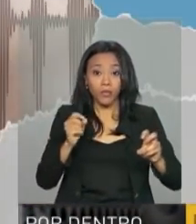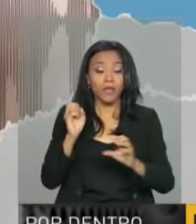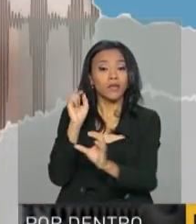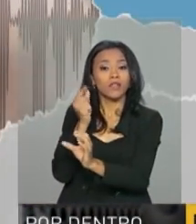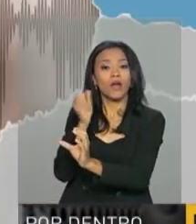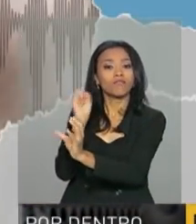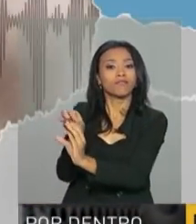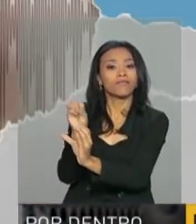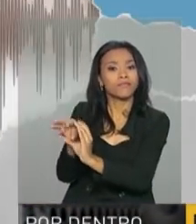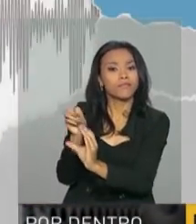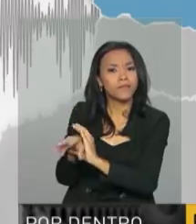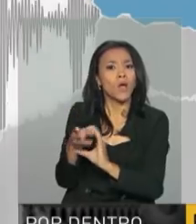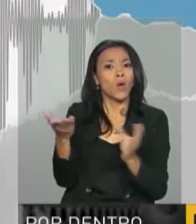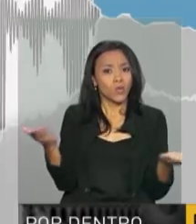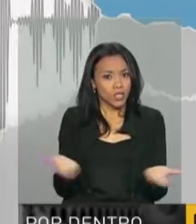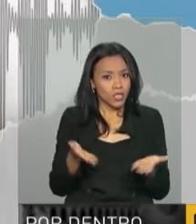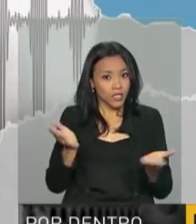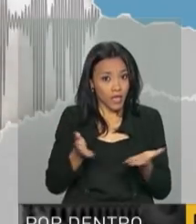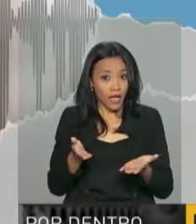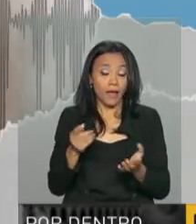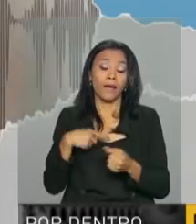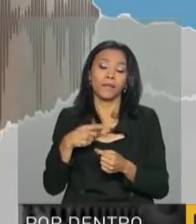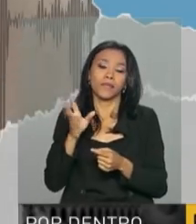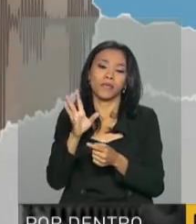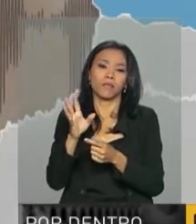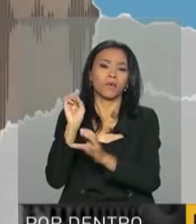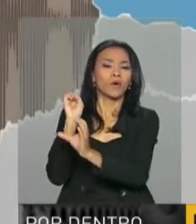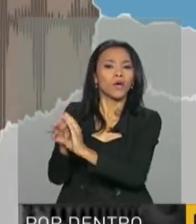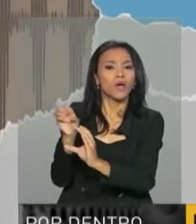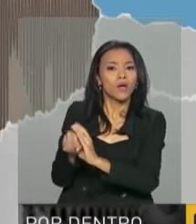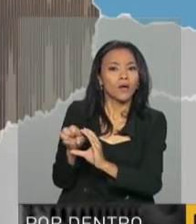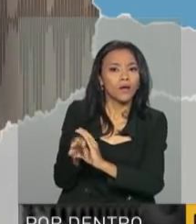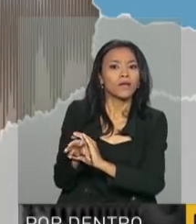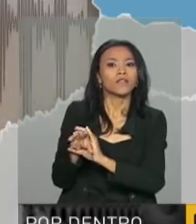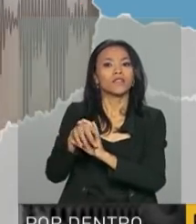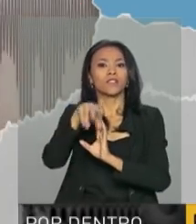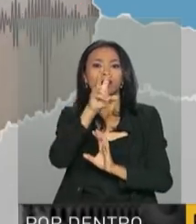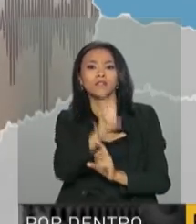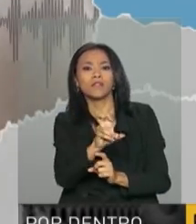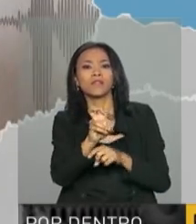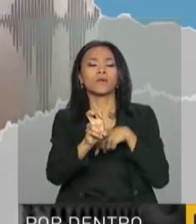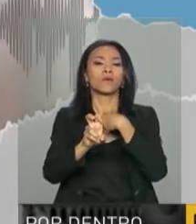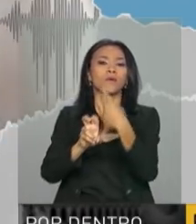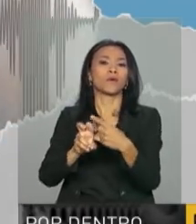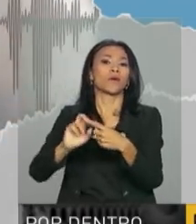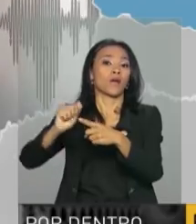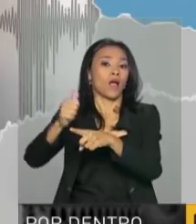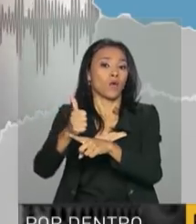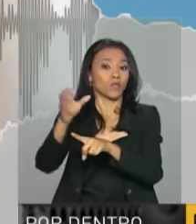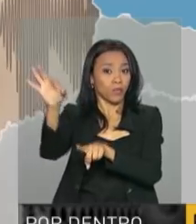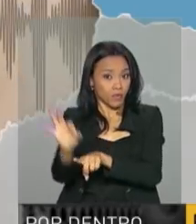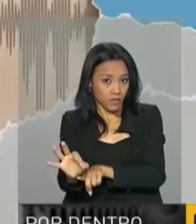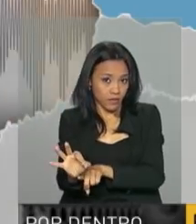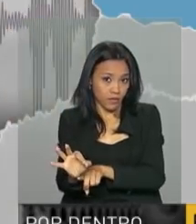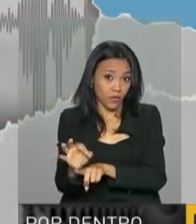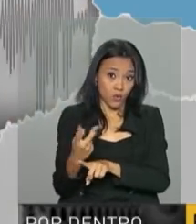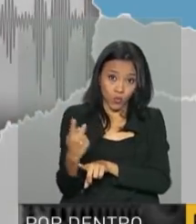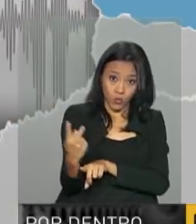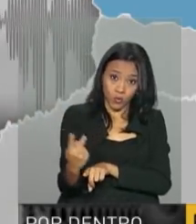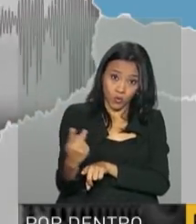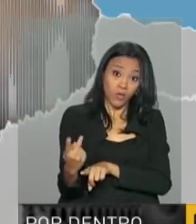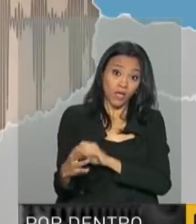é possível contribuir nos planos simplificados, né? Também de 5% e 11%. E os dois garantem todos